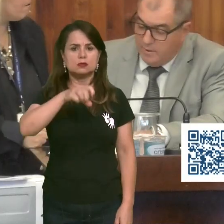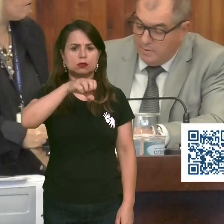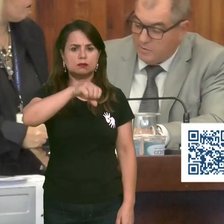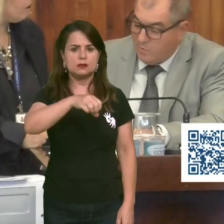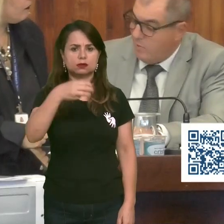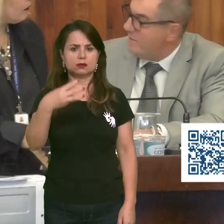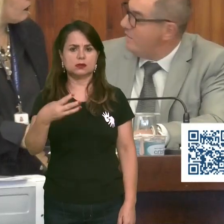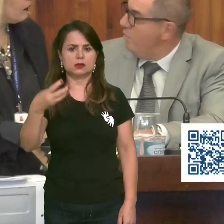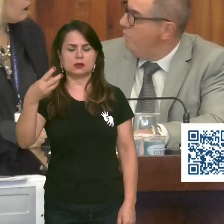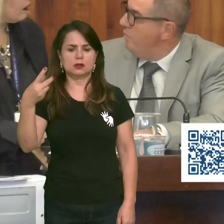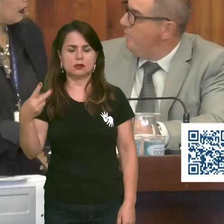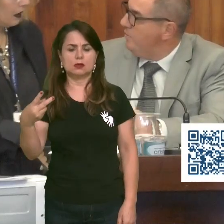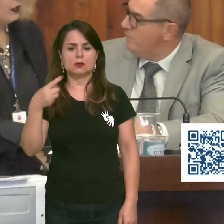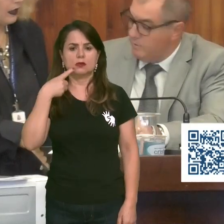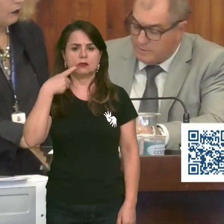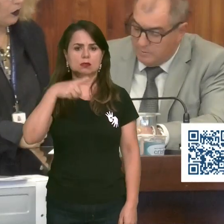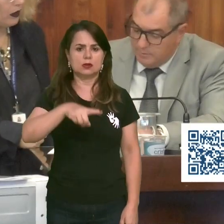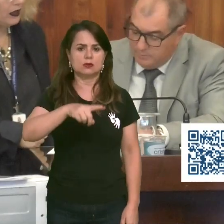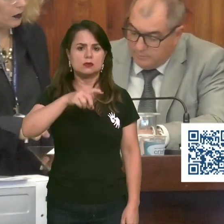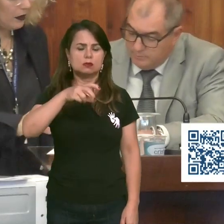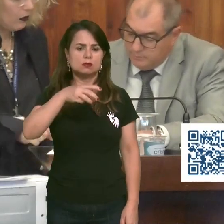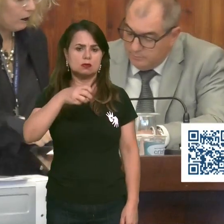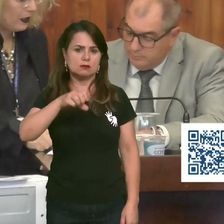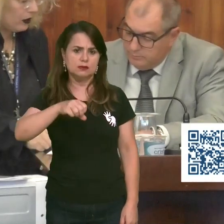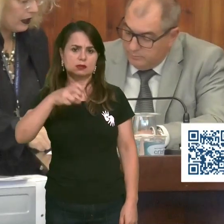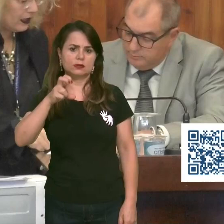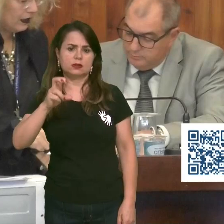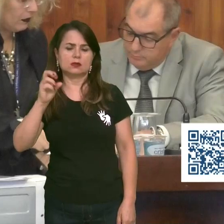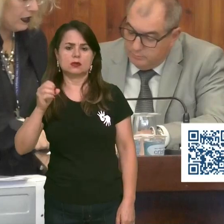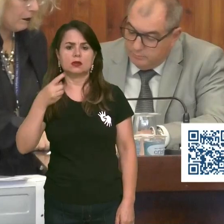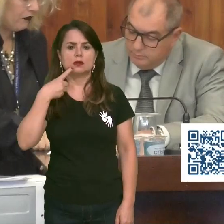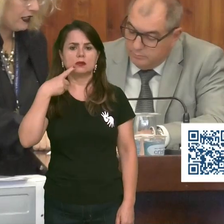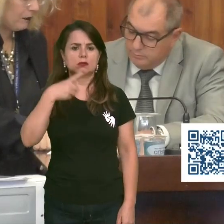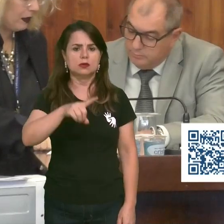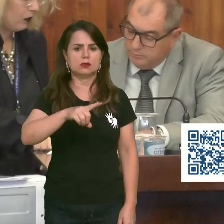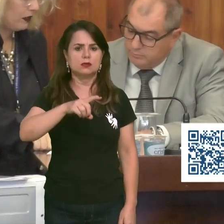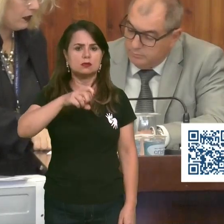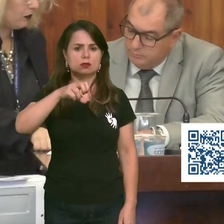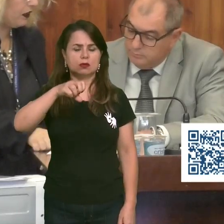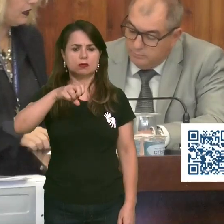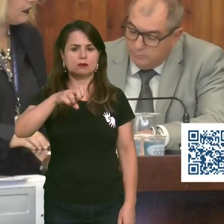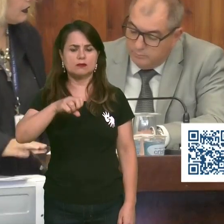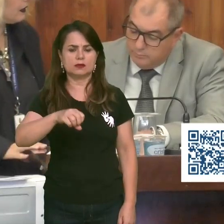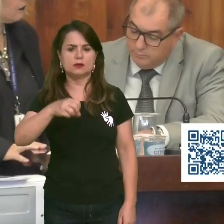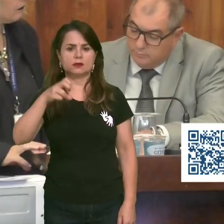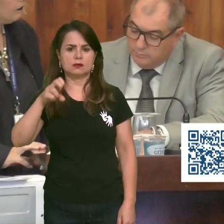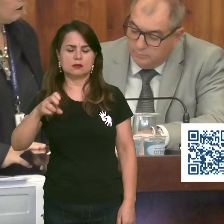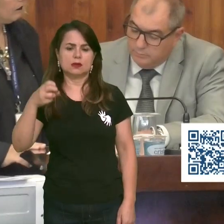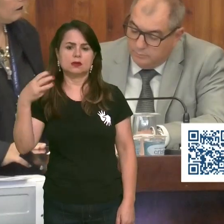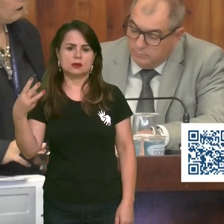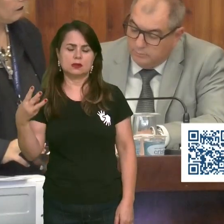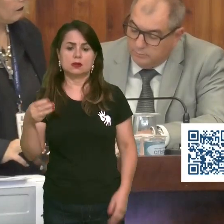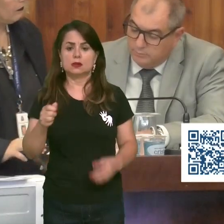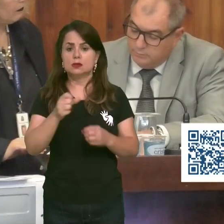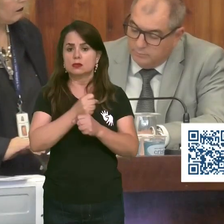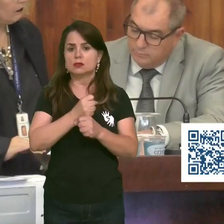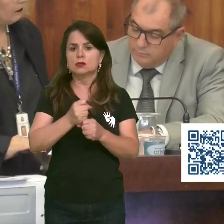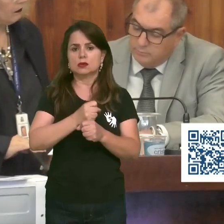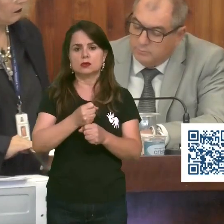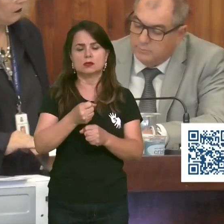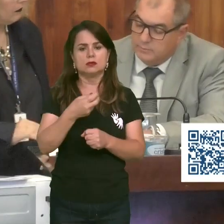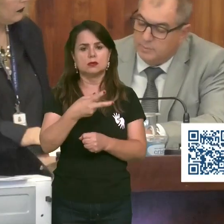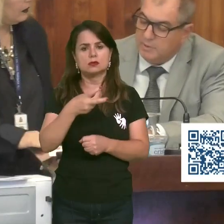1959 1943 1904 1953 e 2022 os vereadores que são